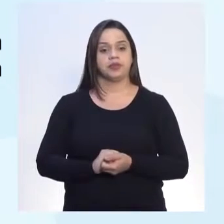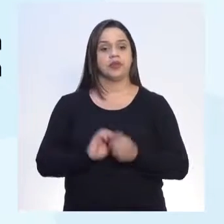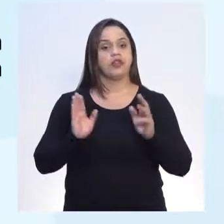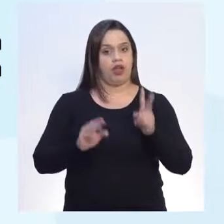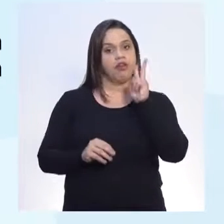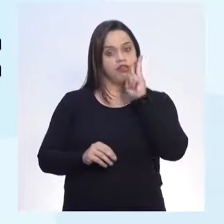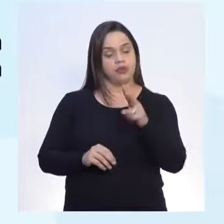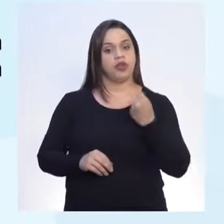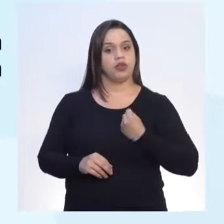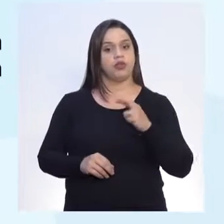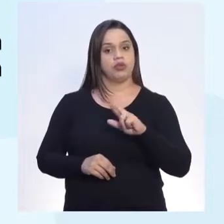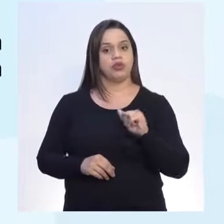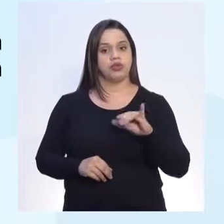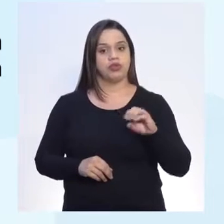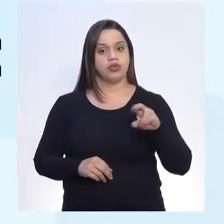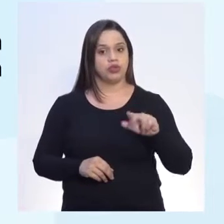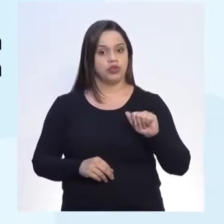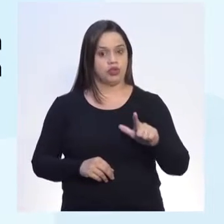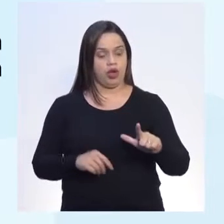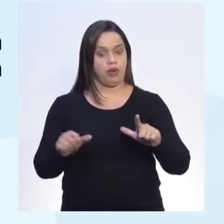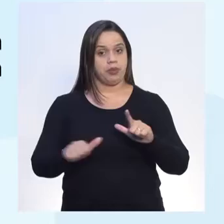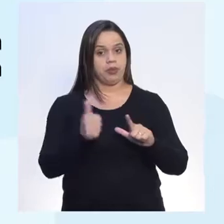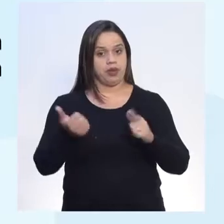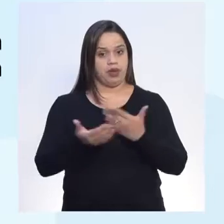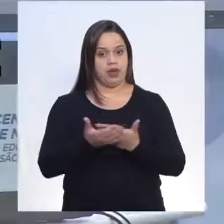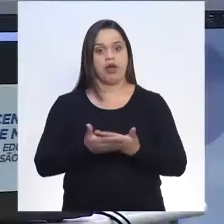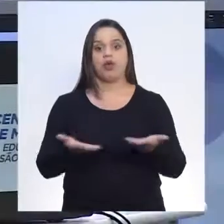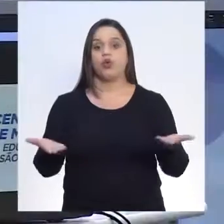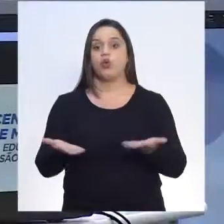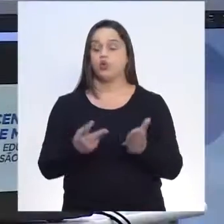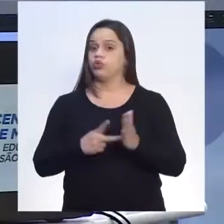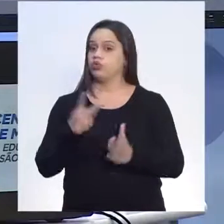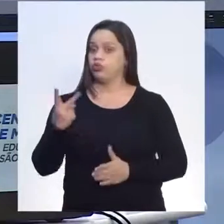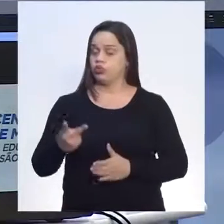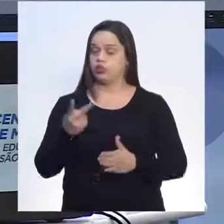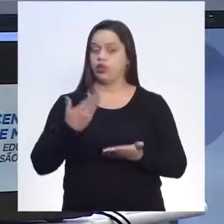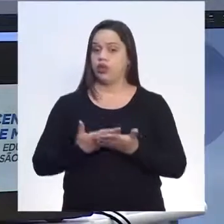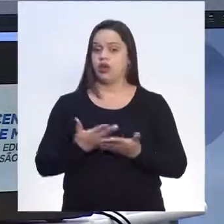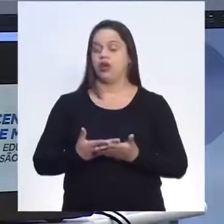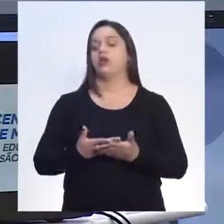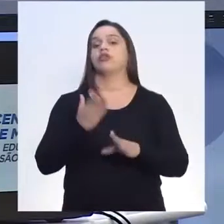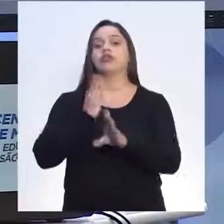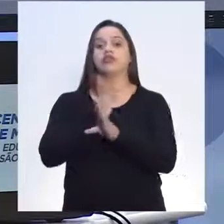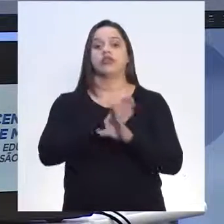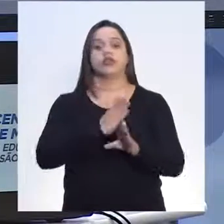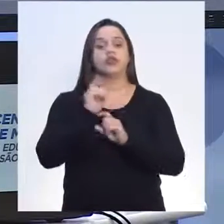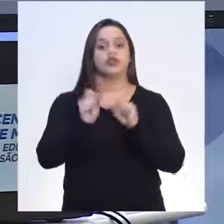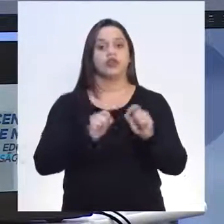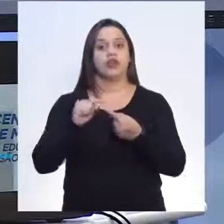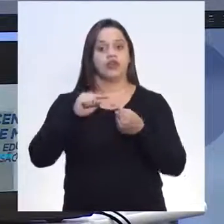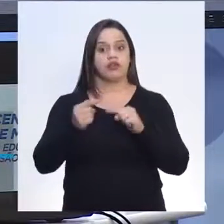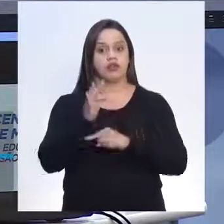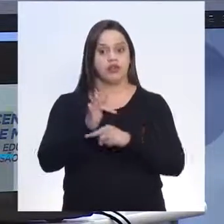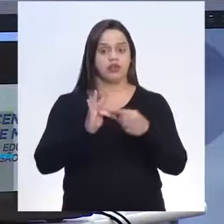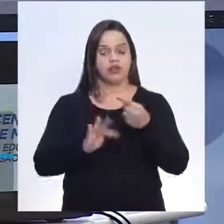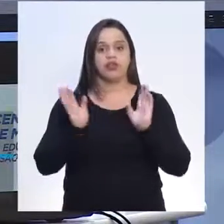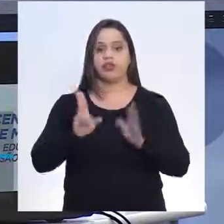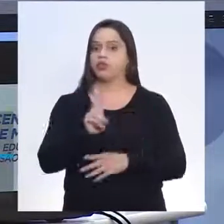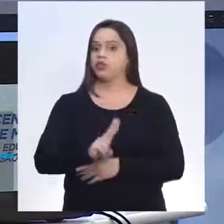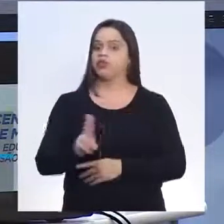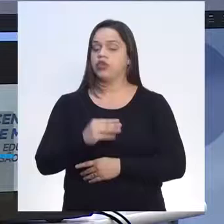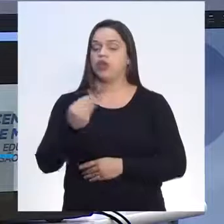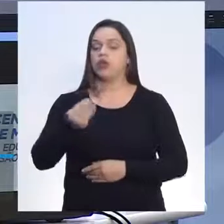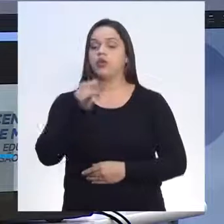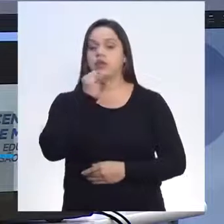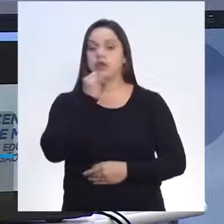número racional, foi na primeira aula. A segunda aula, vocês identificaram frações equivalentes, que nós vamos utilizar hoje, né? Um modelo